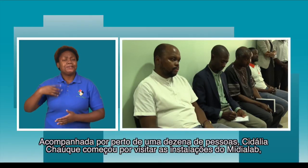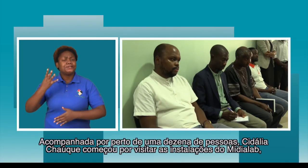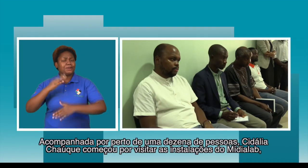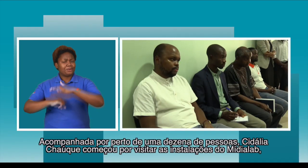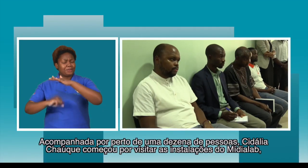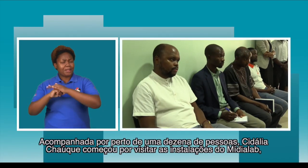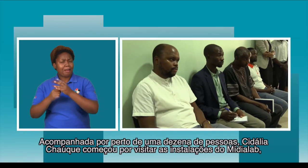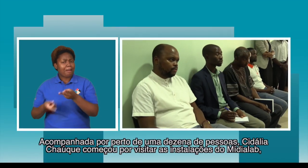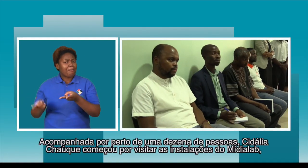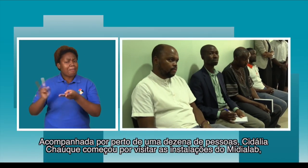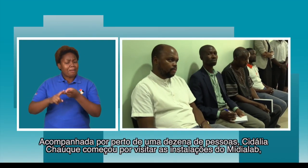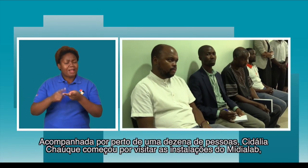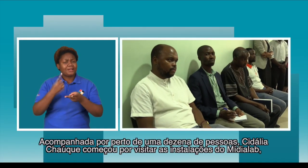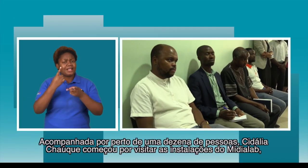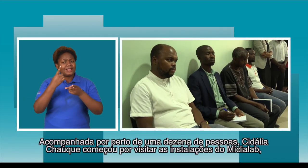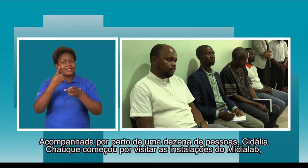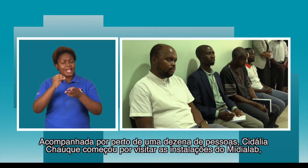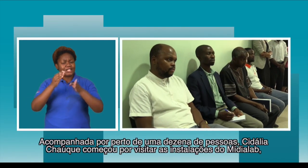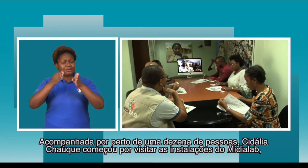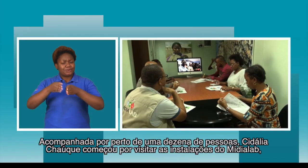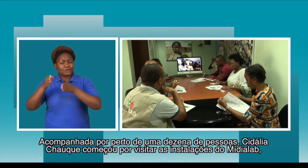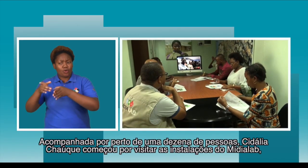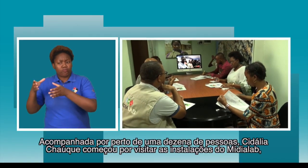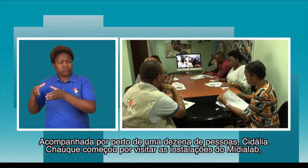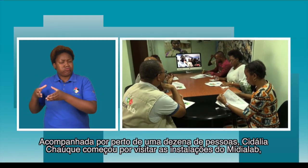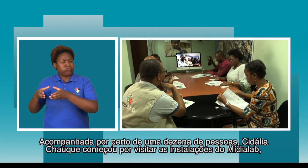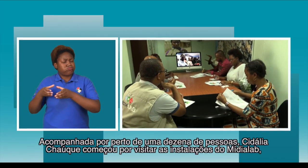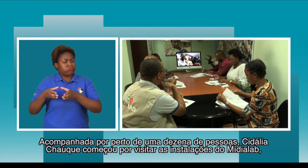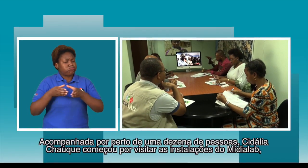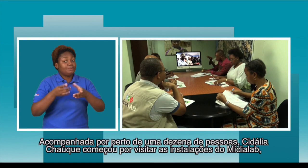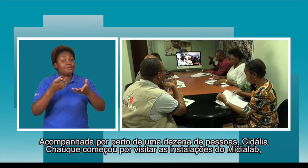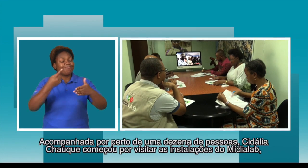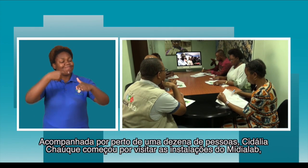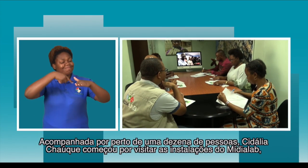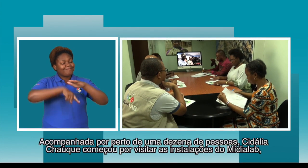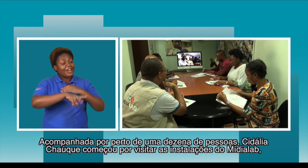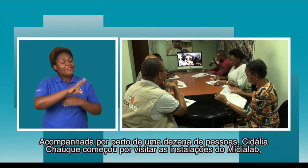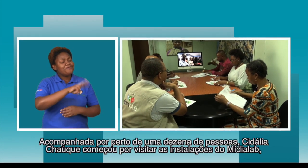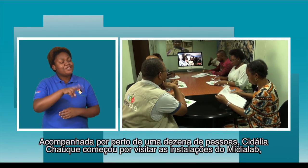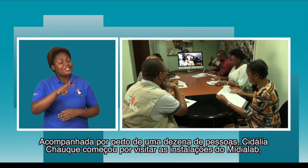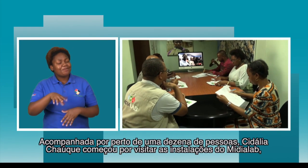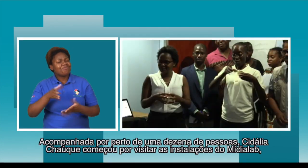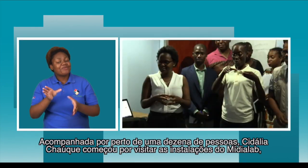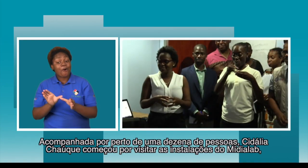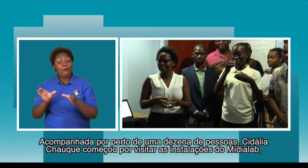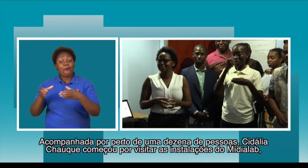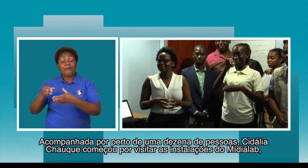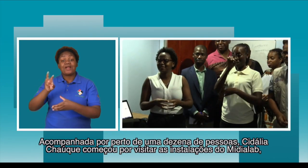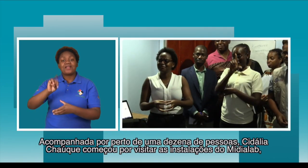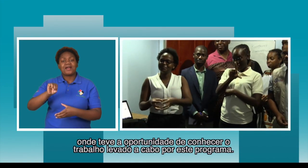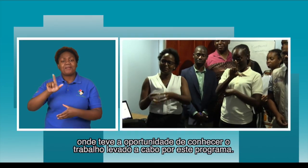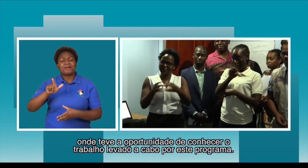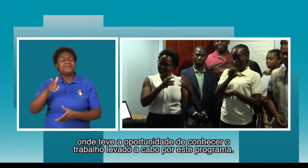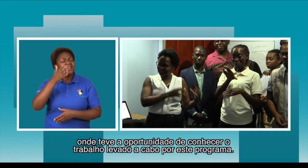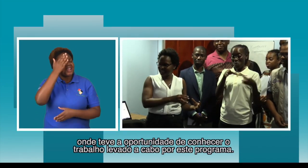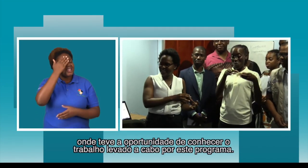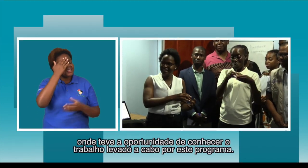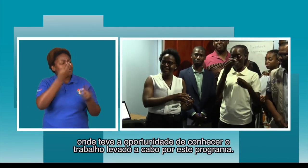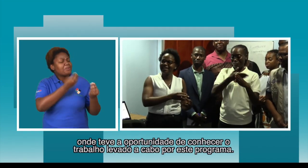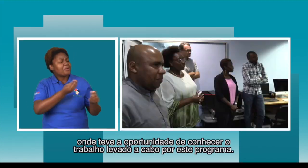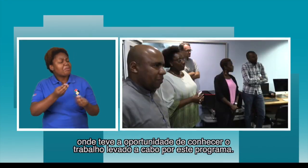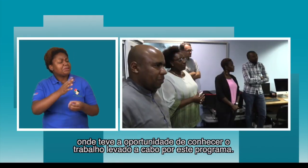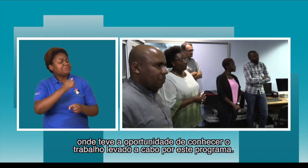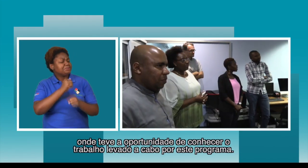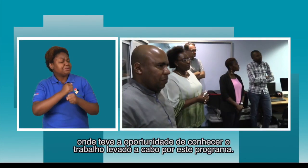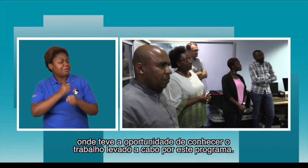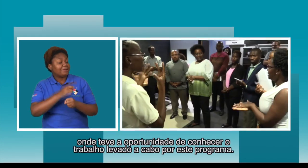Acompanhada por perto de uma dezena de pessoas, Cidália Chauque começou por visitar as instalações do Media Lab, onde teve a